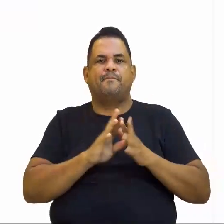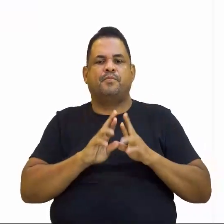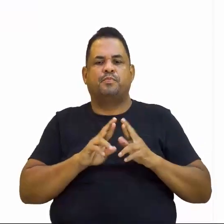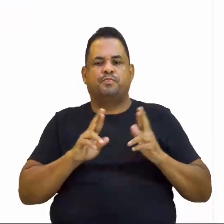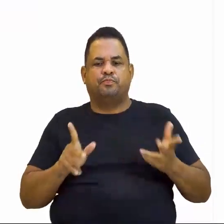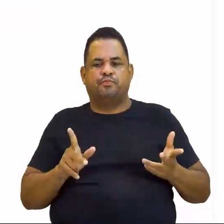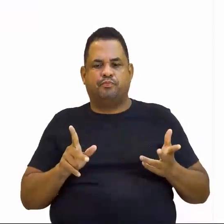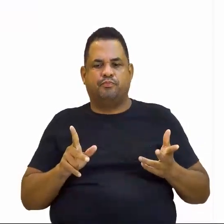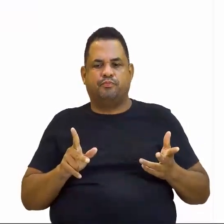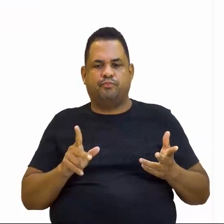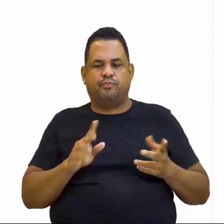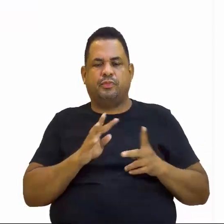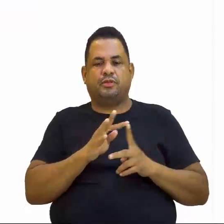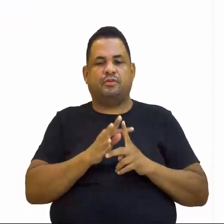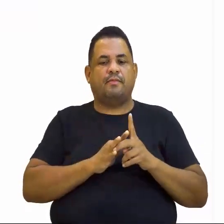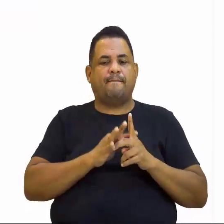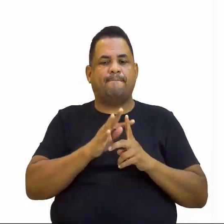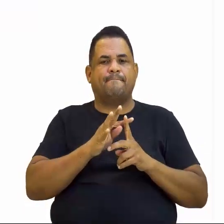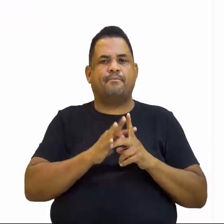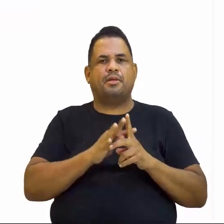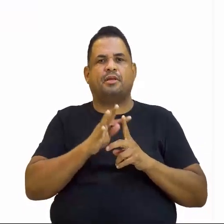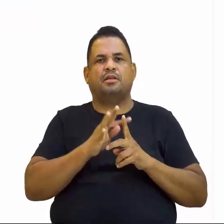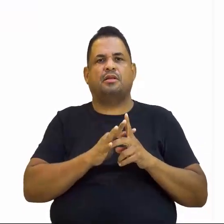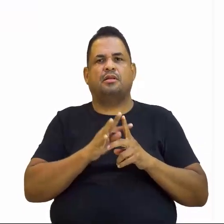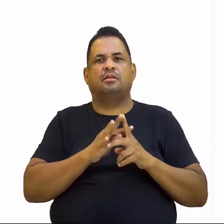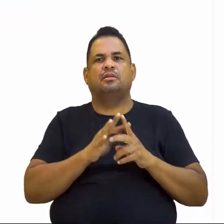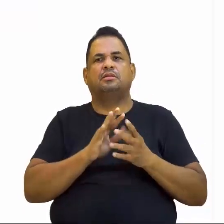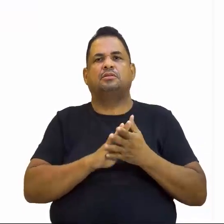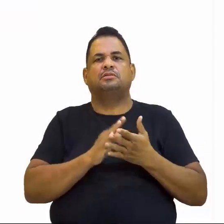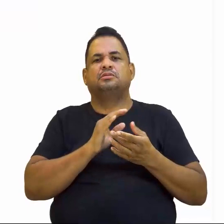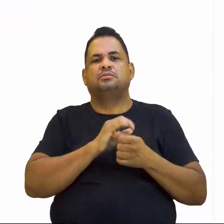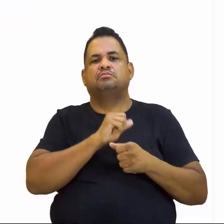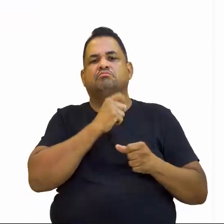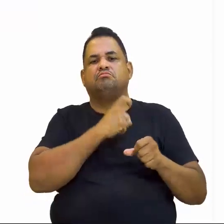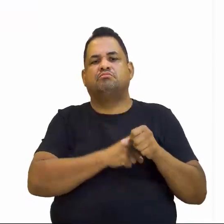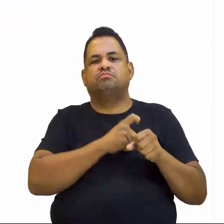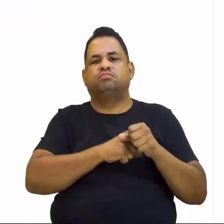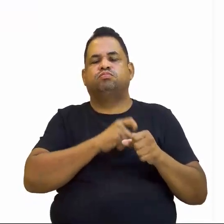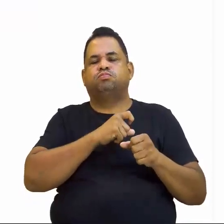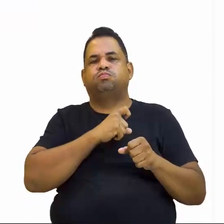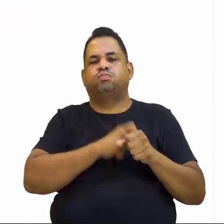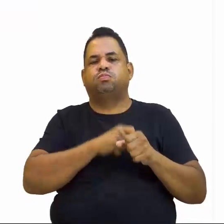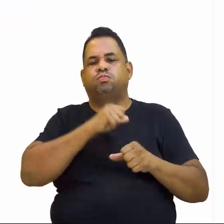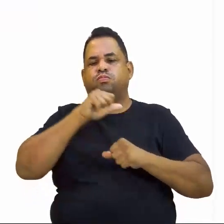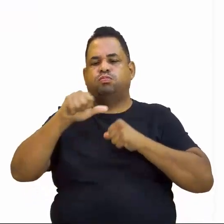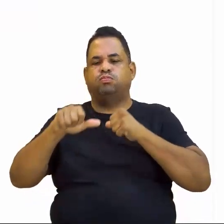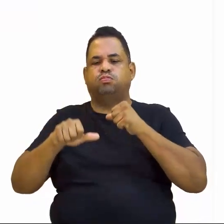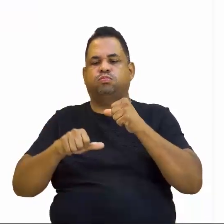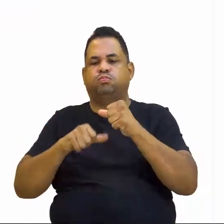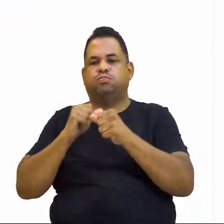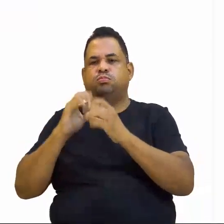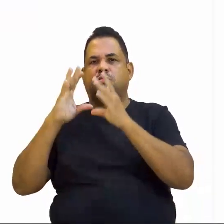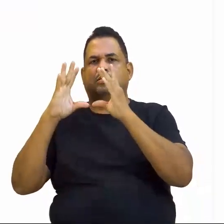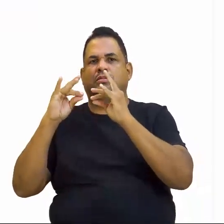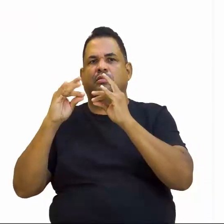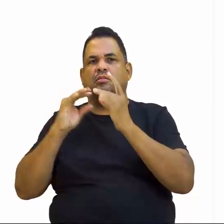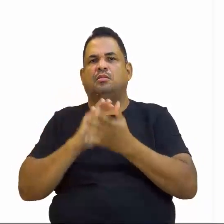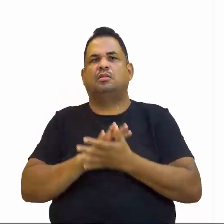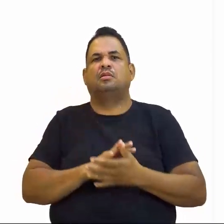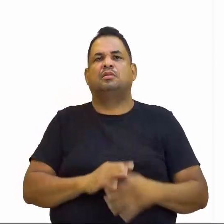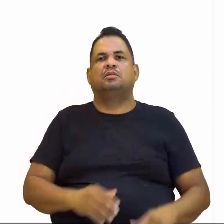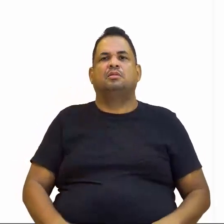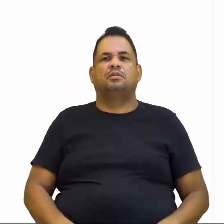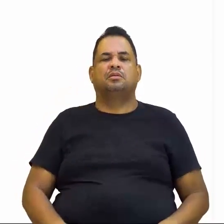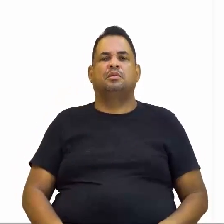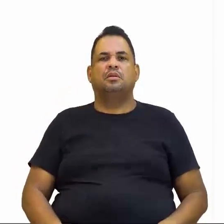de ponto de ebulição. A gente acabou de ver que o ponto de ebulição do sal, do cloreto de sódio, é extremamente